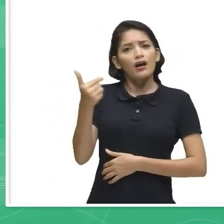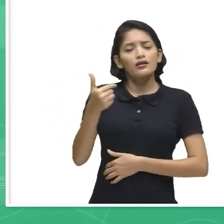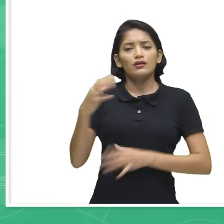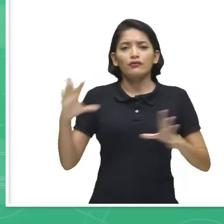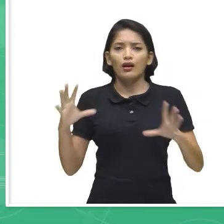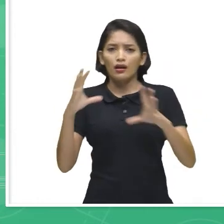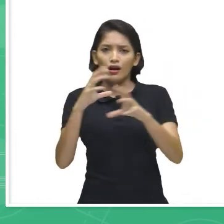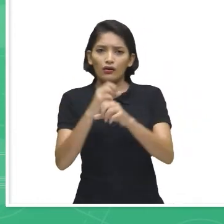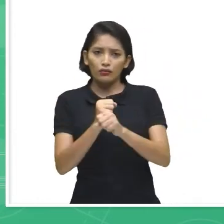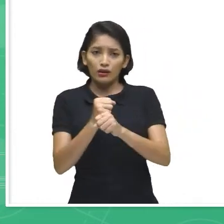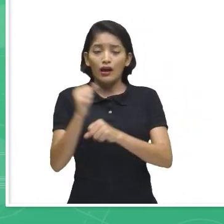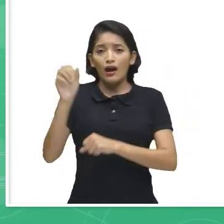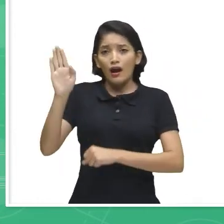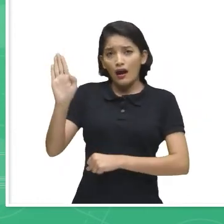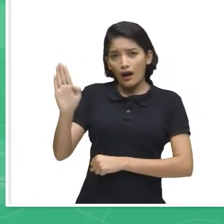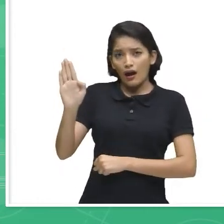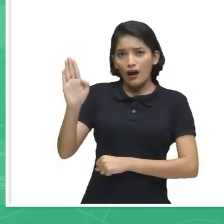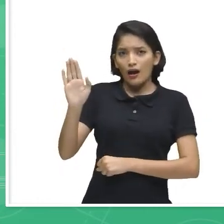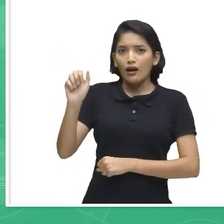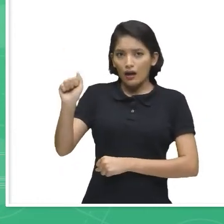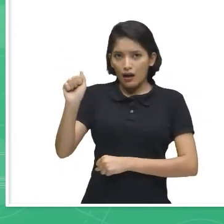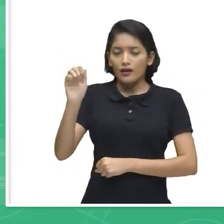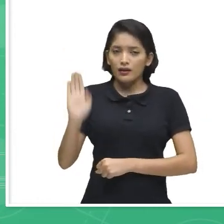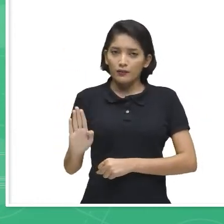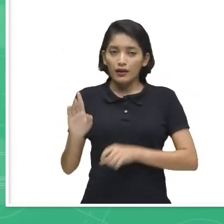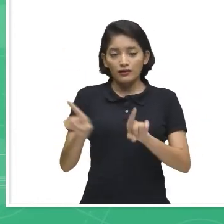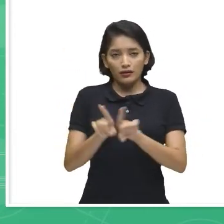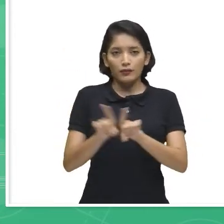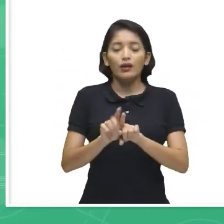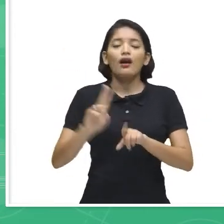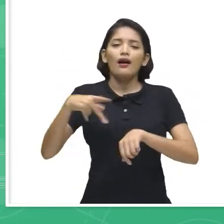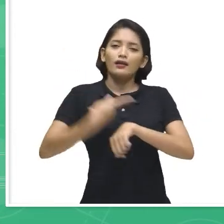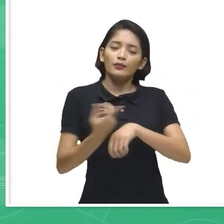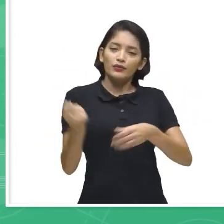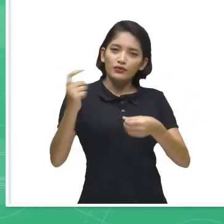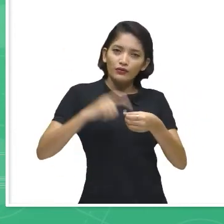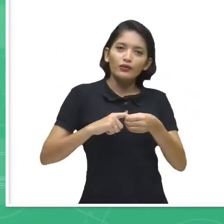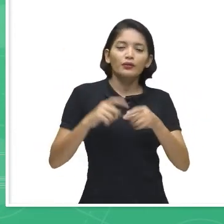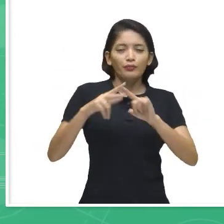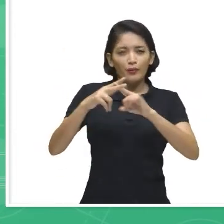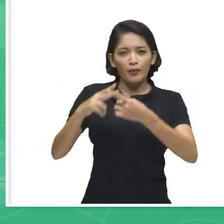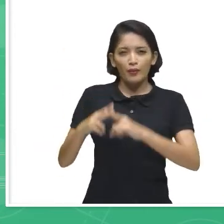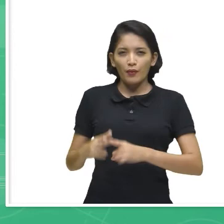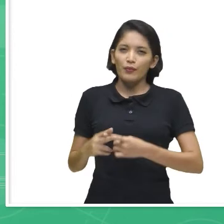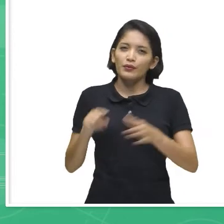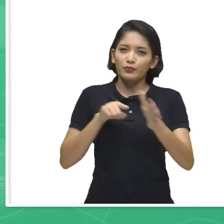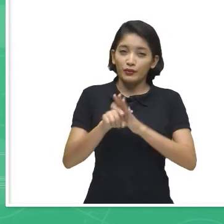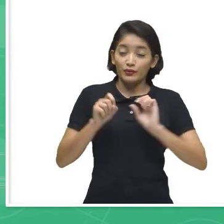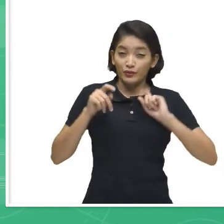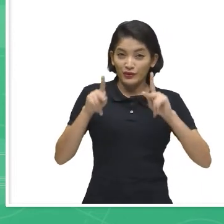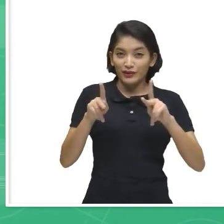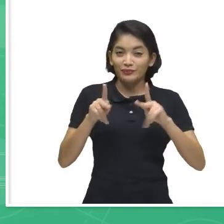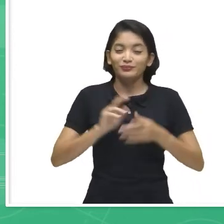A e vai resolver a letra B para a gente. Beleza? Daqui a pouco a gente volta para corrigir as questões com vocês.